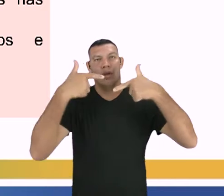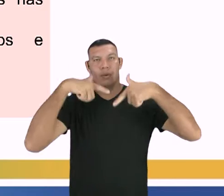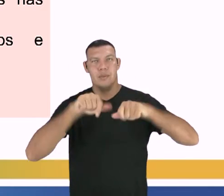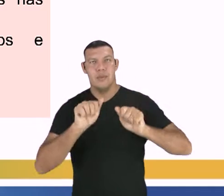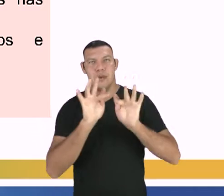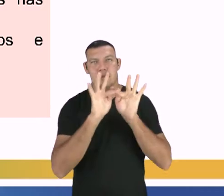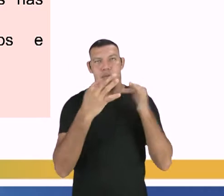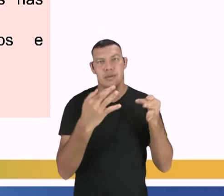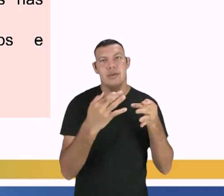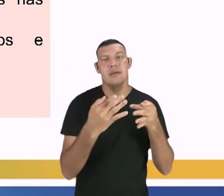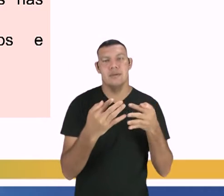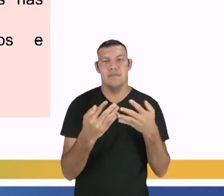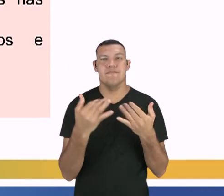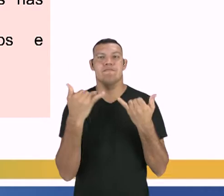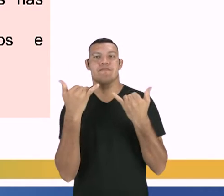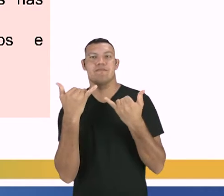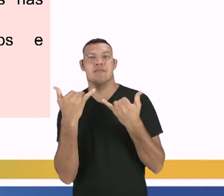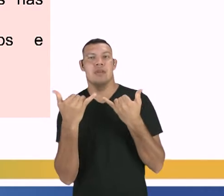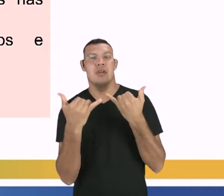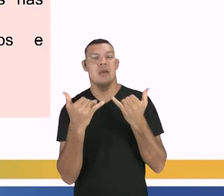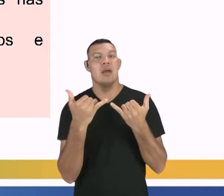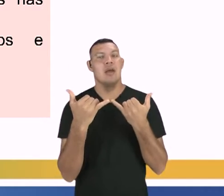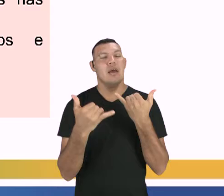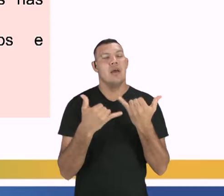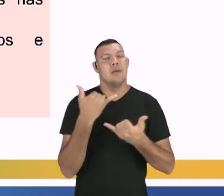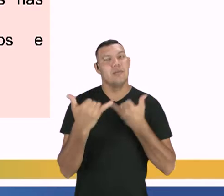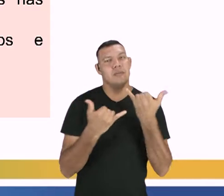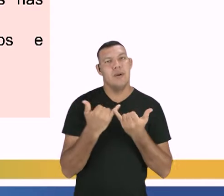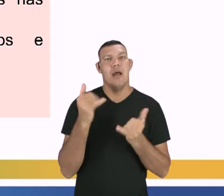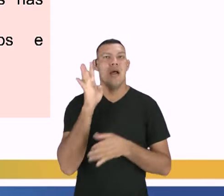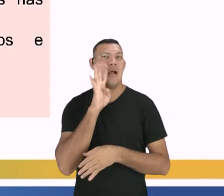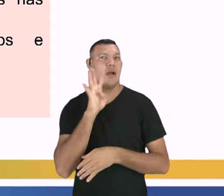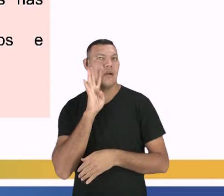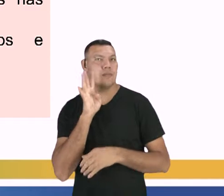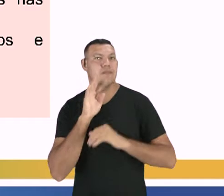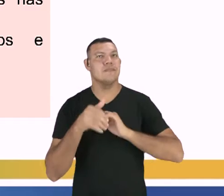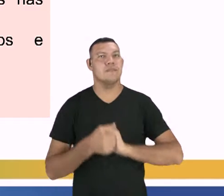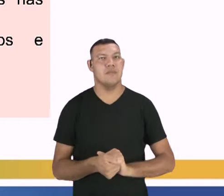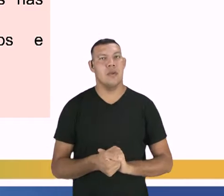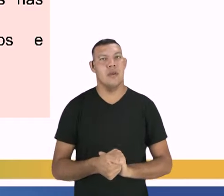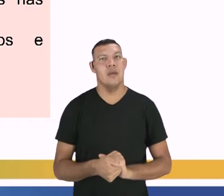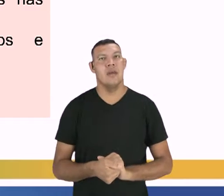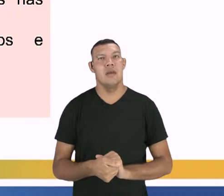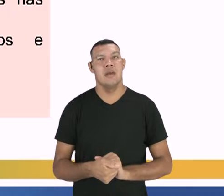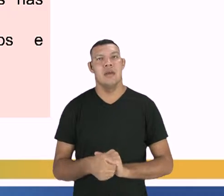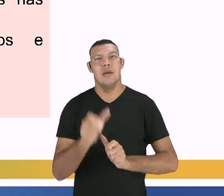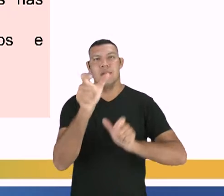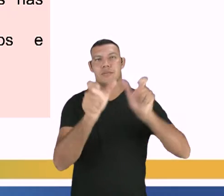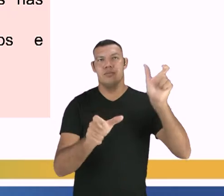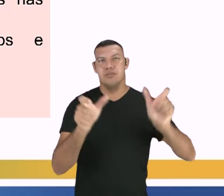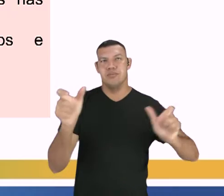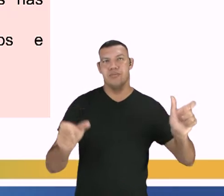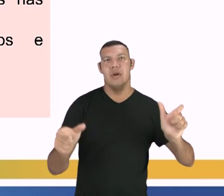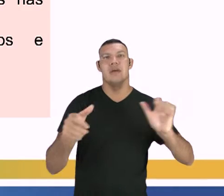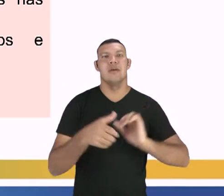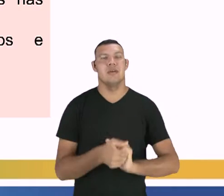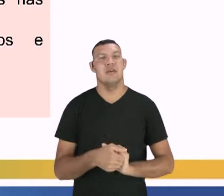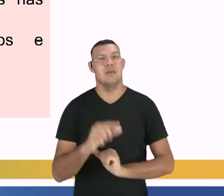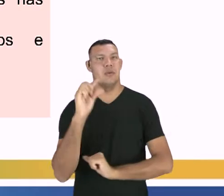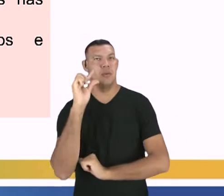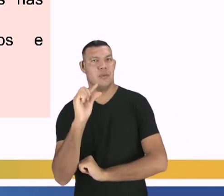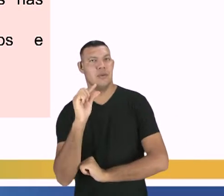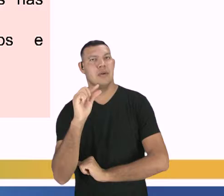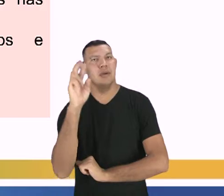ou nenhum personagem nas histórias, análise crítica sobre contextos e circunstâncias,